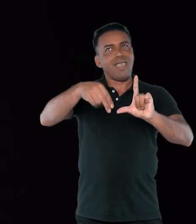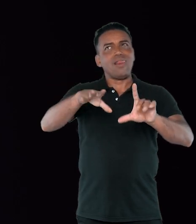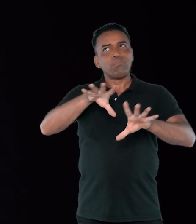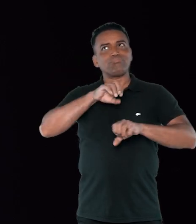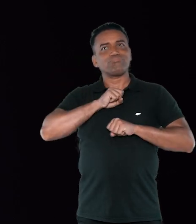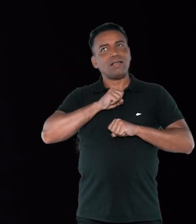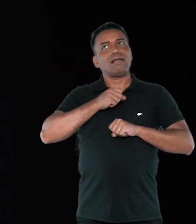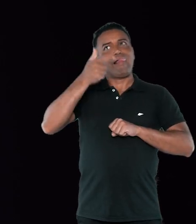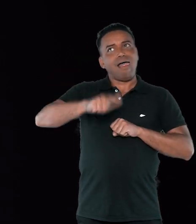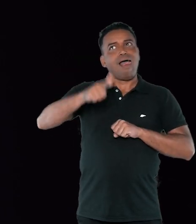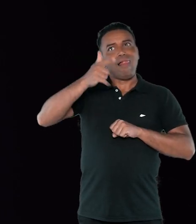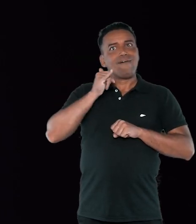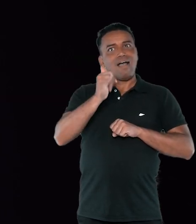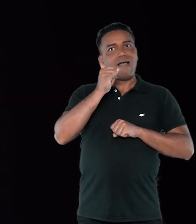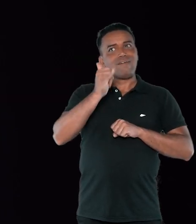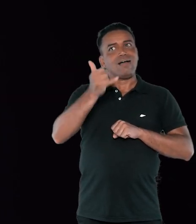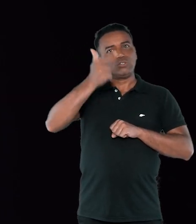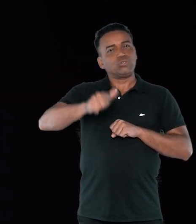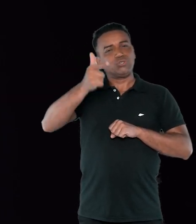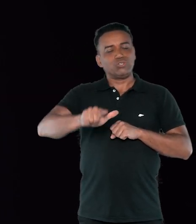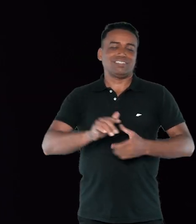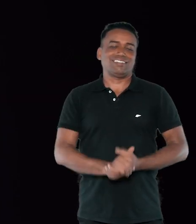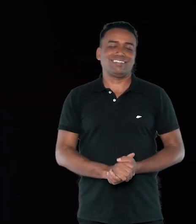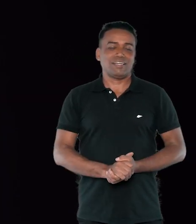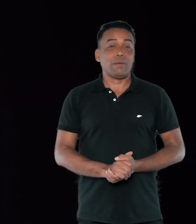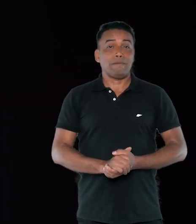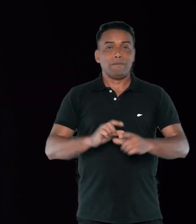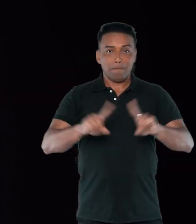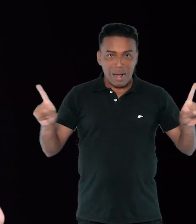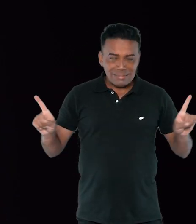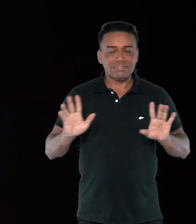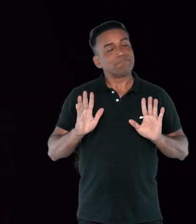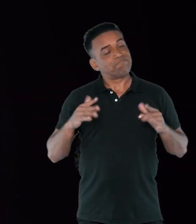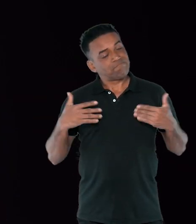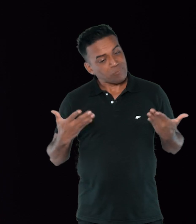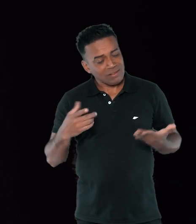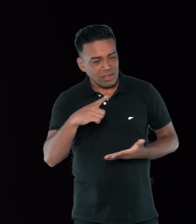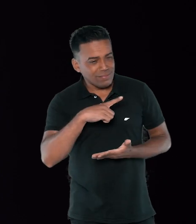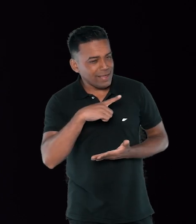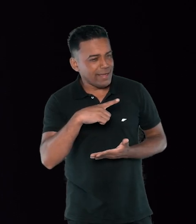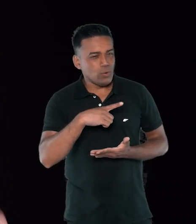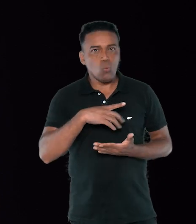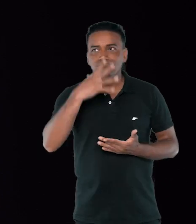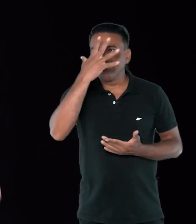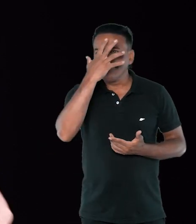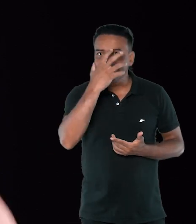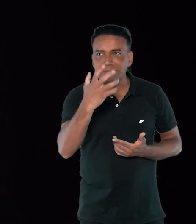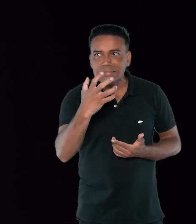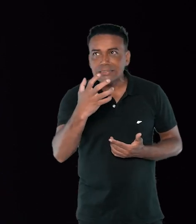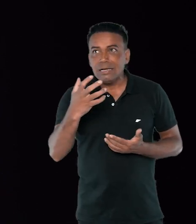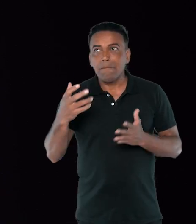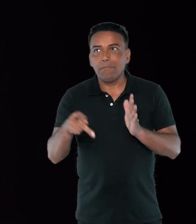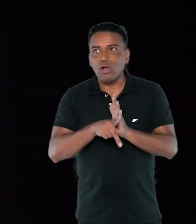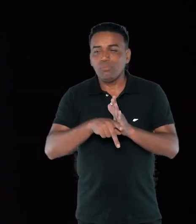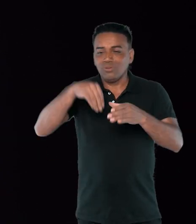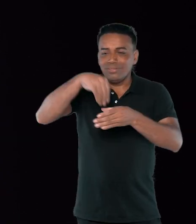isso, né? Mas eu tenho uma quedinha tanto pelo